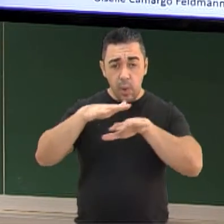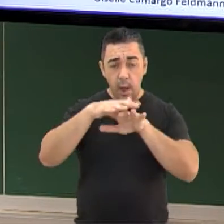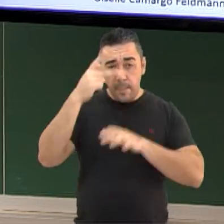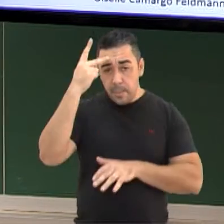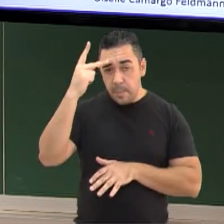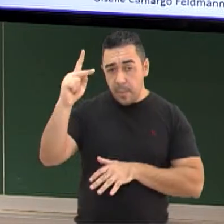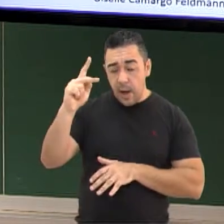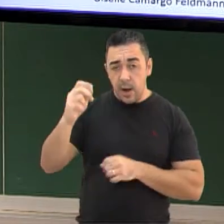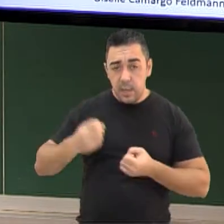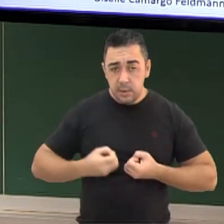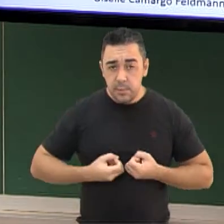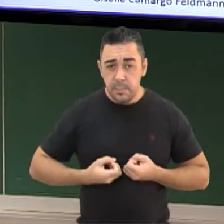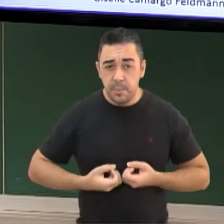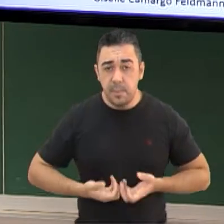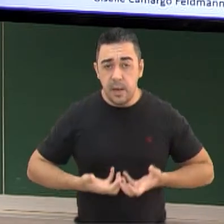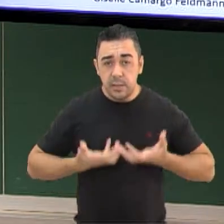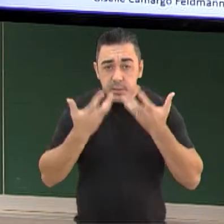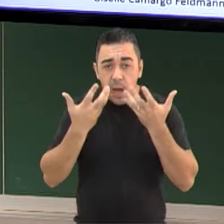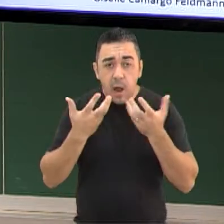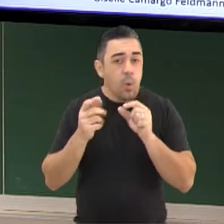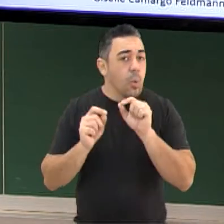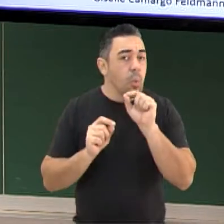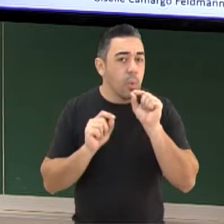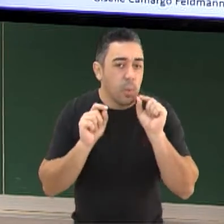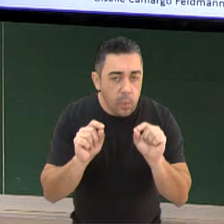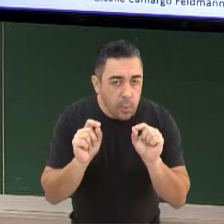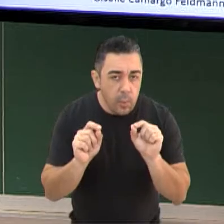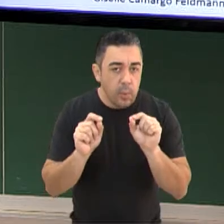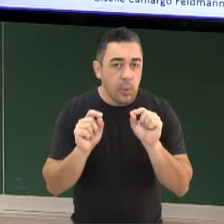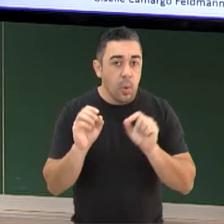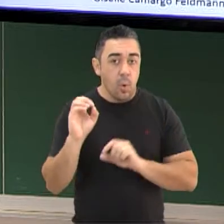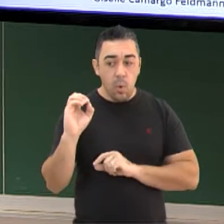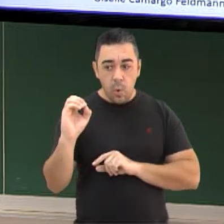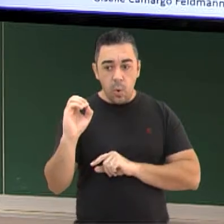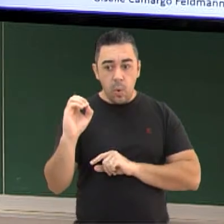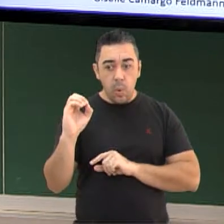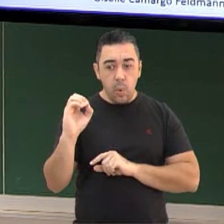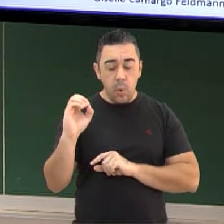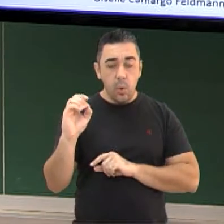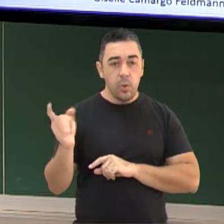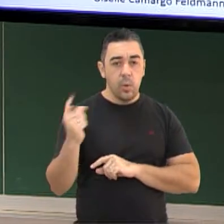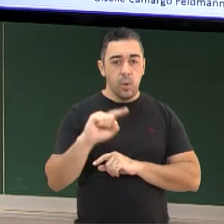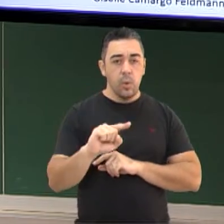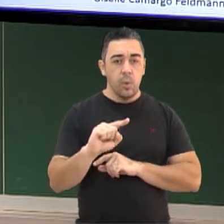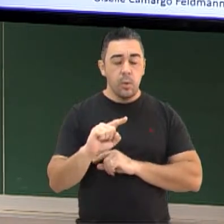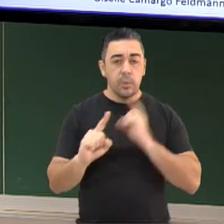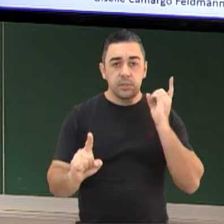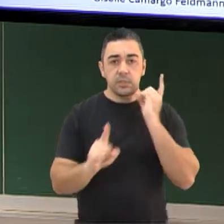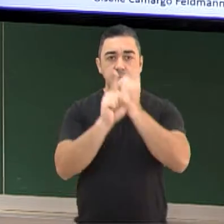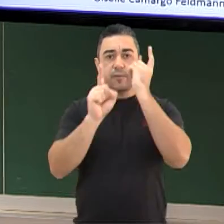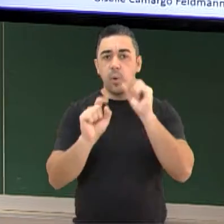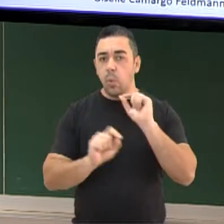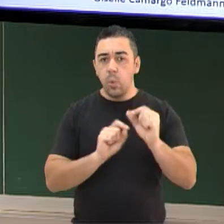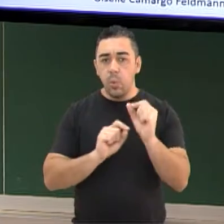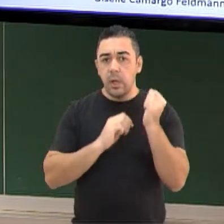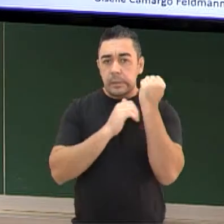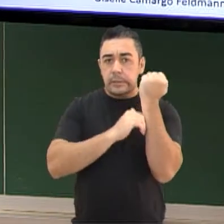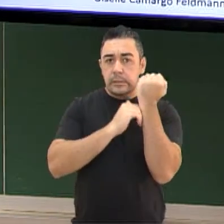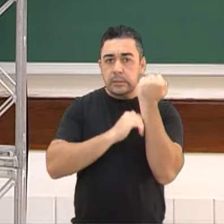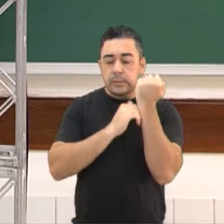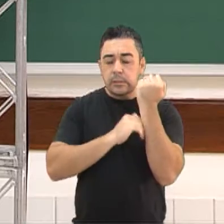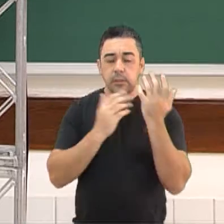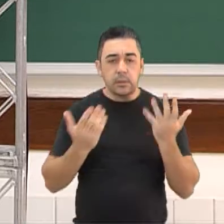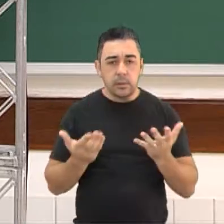para expressar o. Falta a última linha para desvendarmos o enigma, o segredo da nossa carta